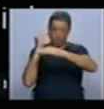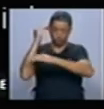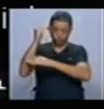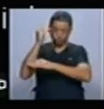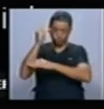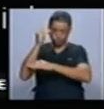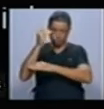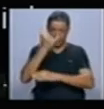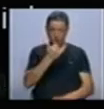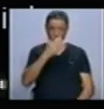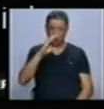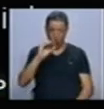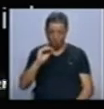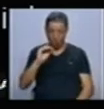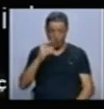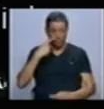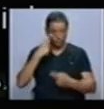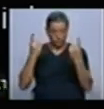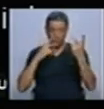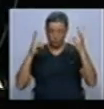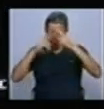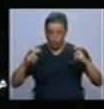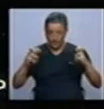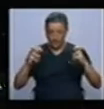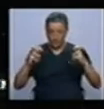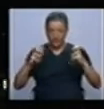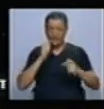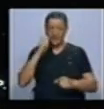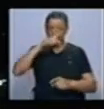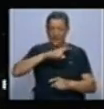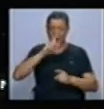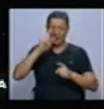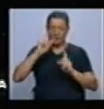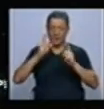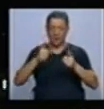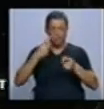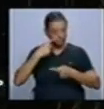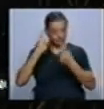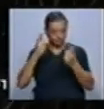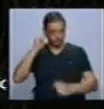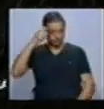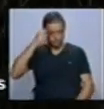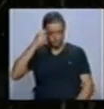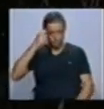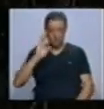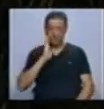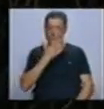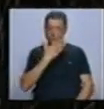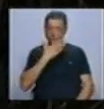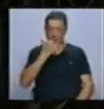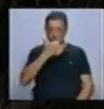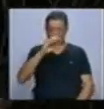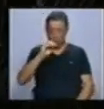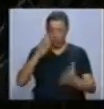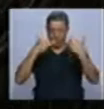de Io. E uma descoberta notável diz-nos o seguinte: quem é que manda nestas perturbações das marés em Io, que faz